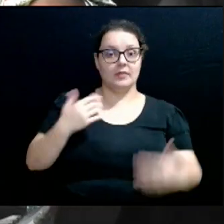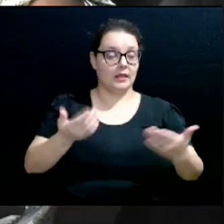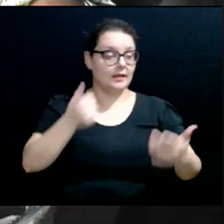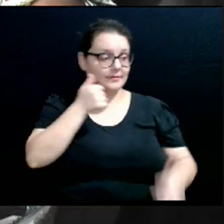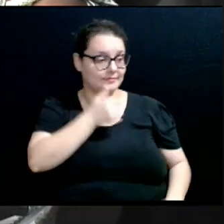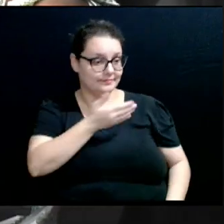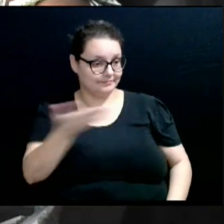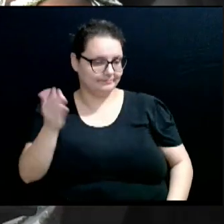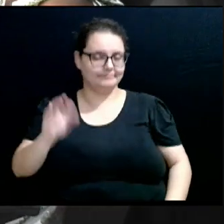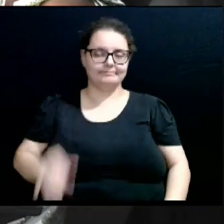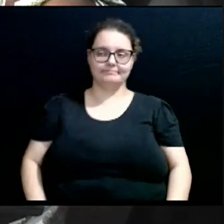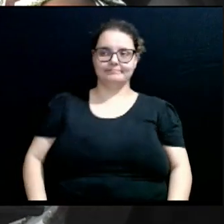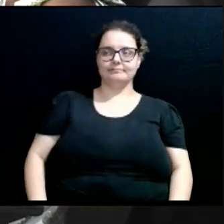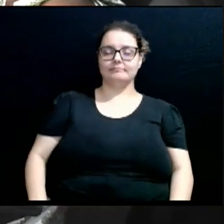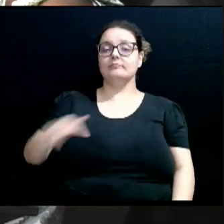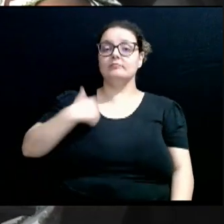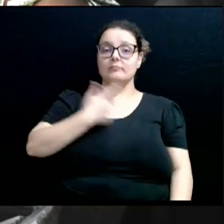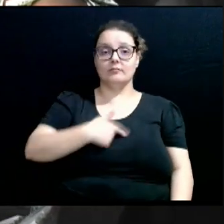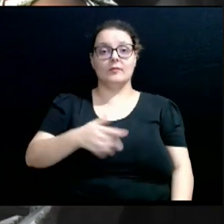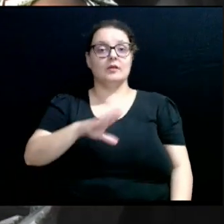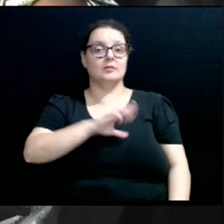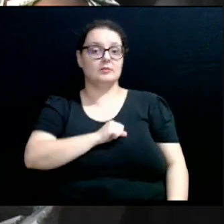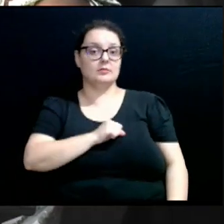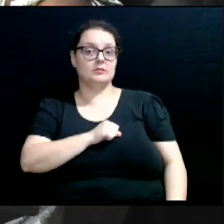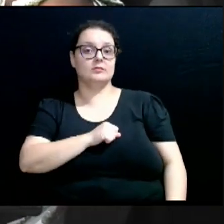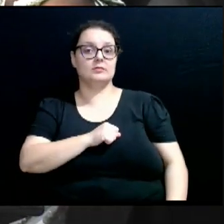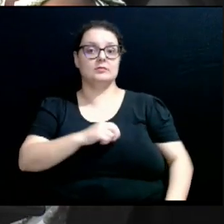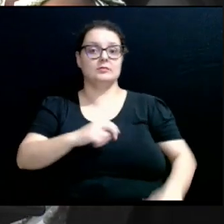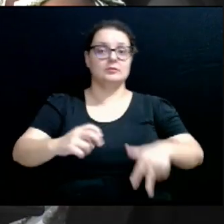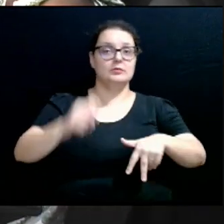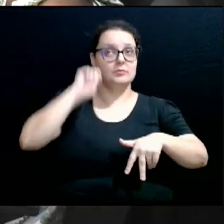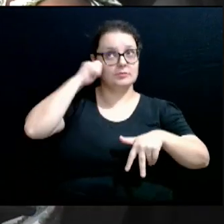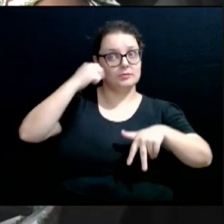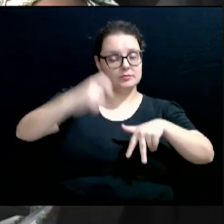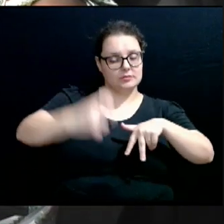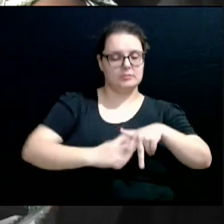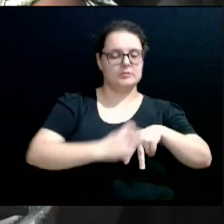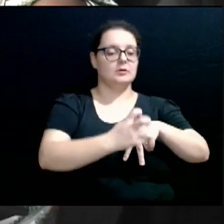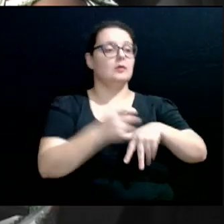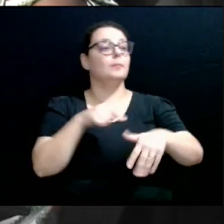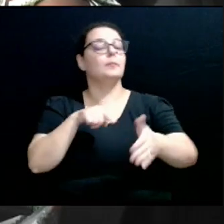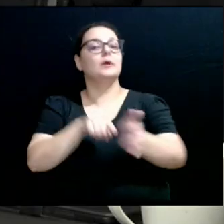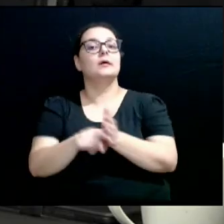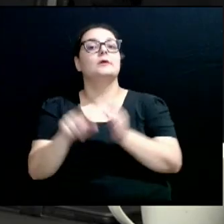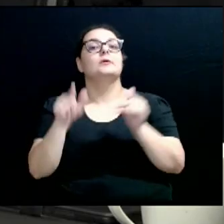gente gosta de começar o Vozes Negras perguntando de onde vem a força.